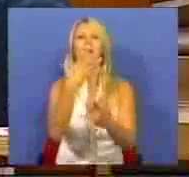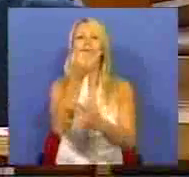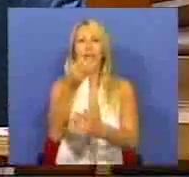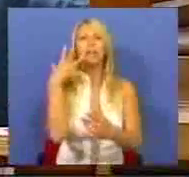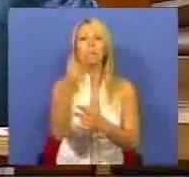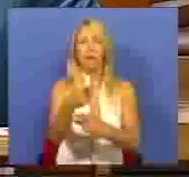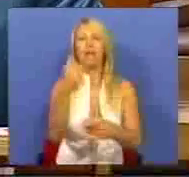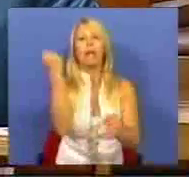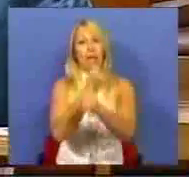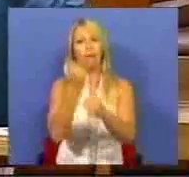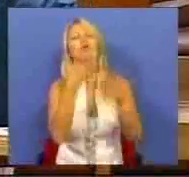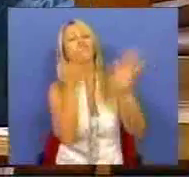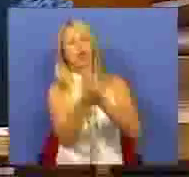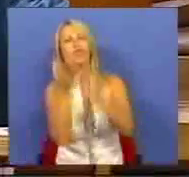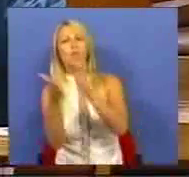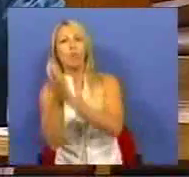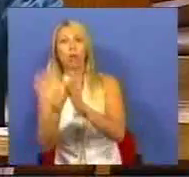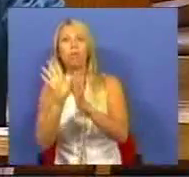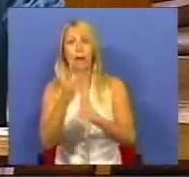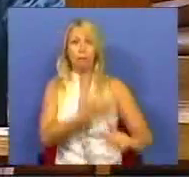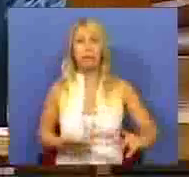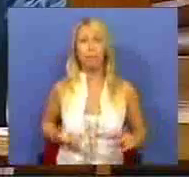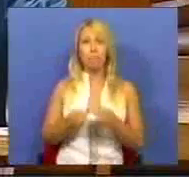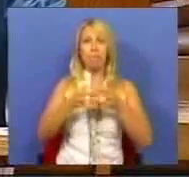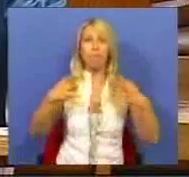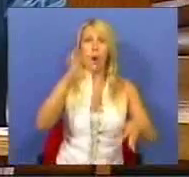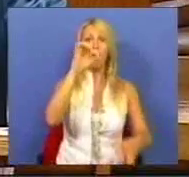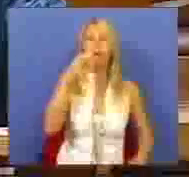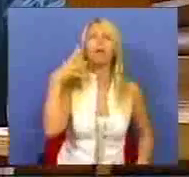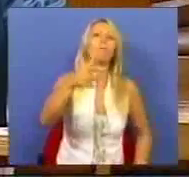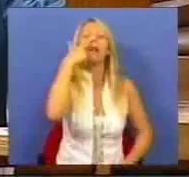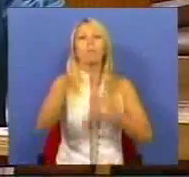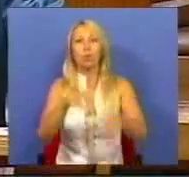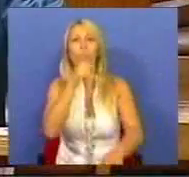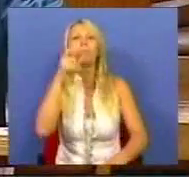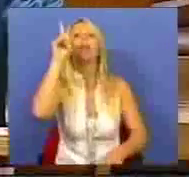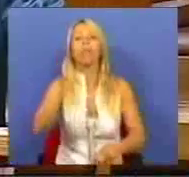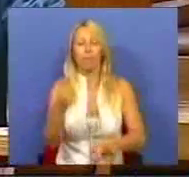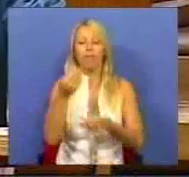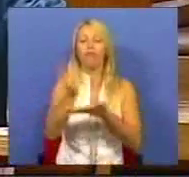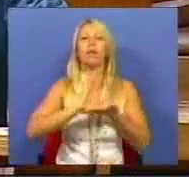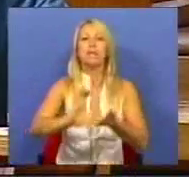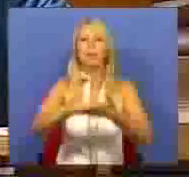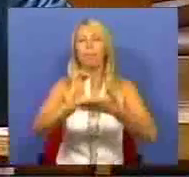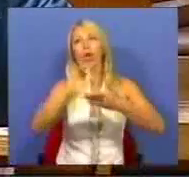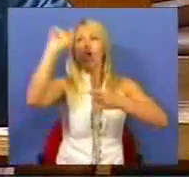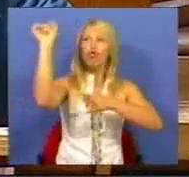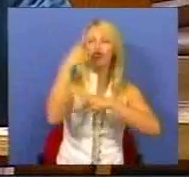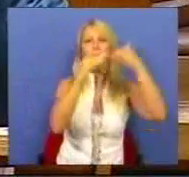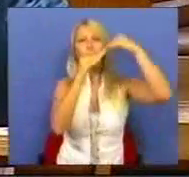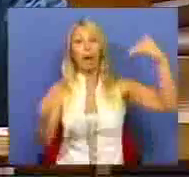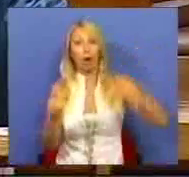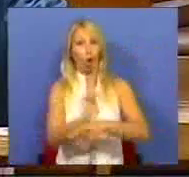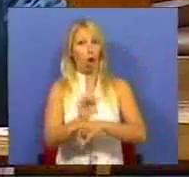O desemprego subiu, entretanto, 80 mil pessoas. Prometia ainda o financiamento de painéis solares, encomendas logo entregues